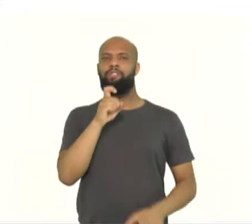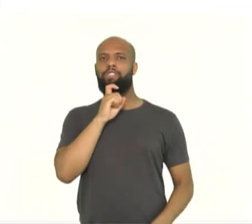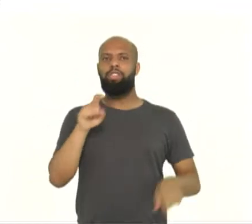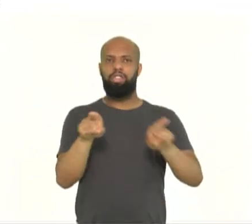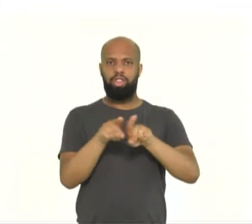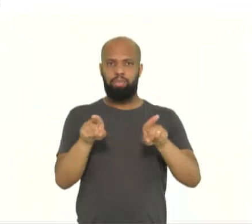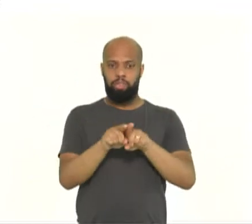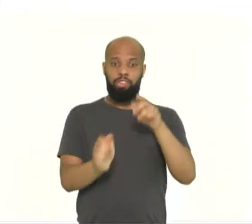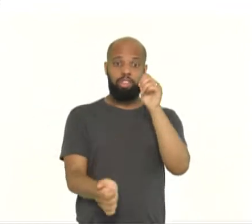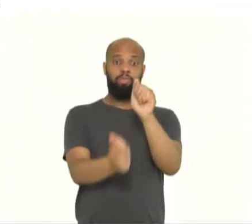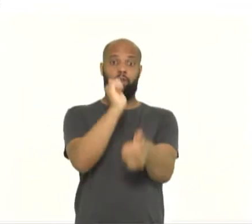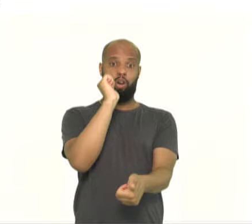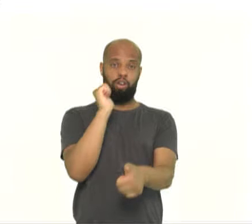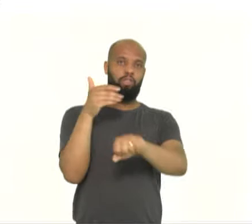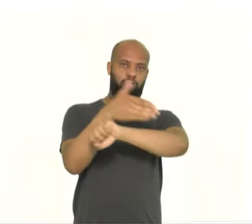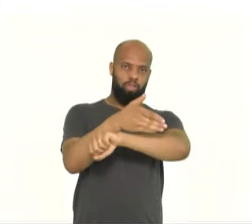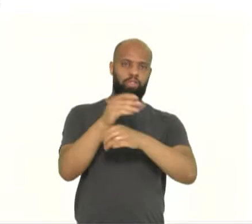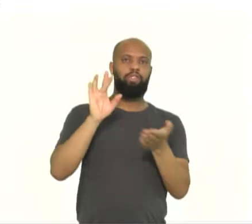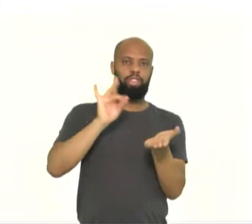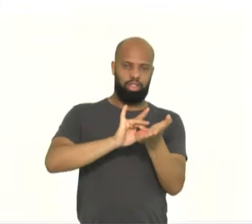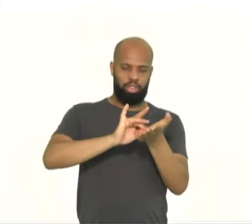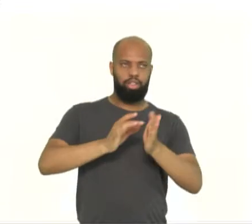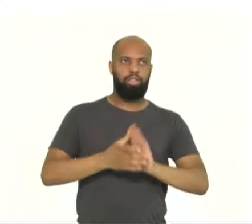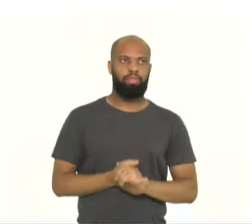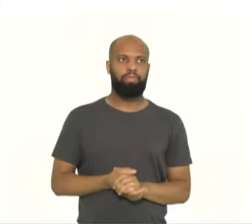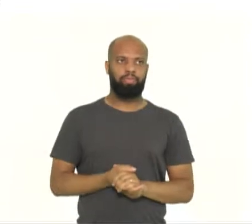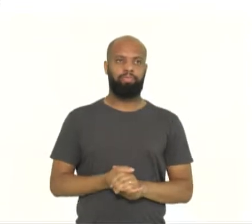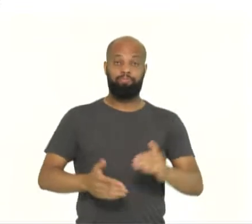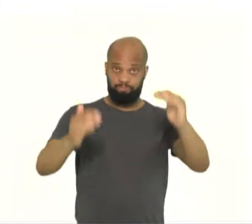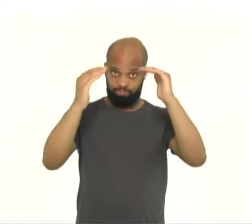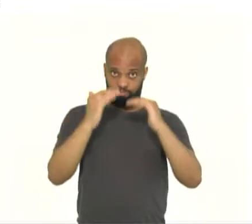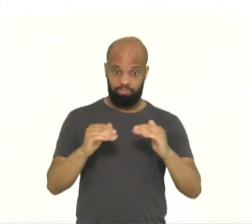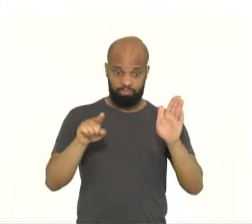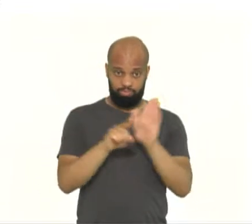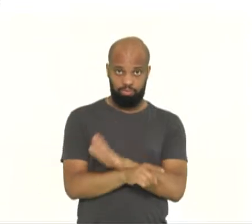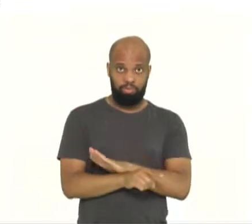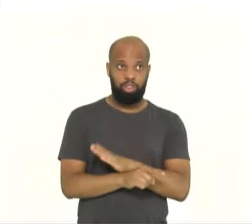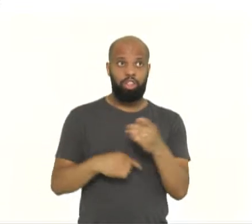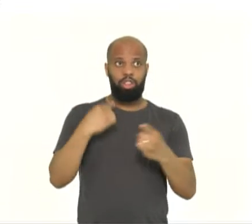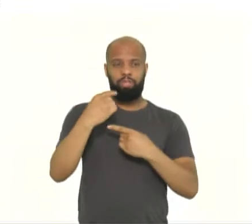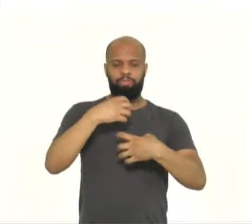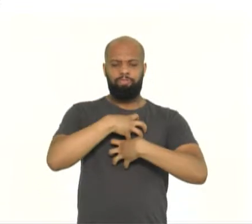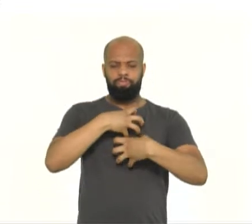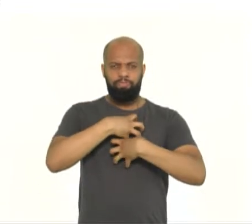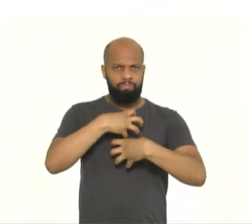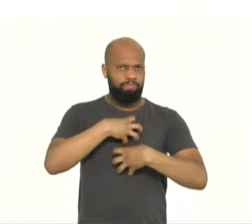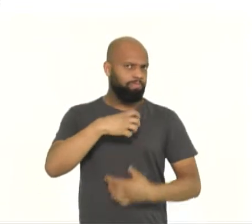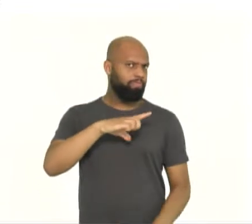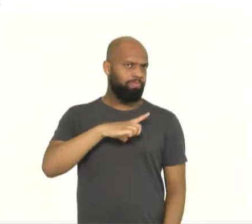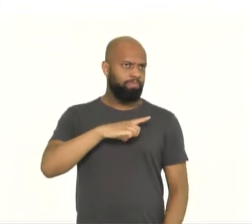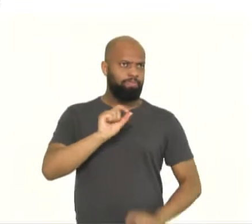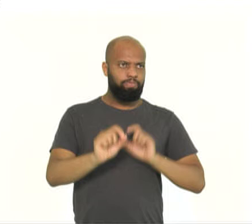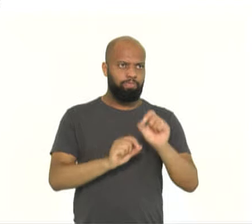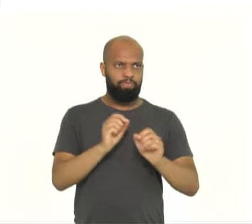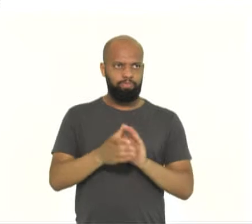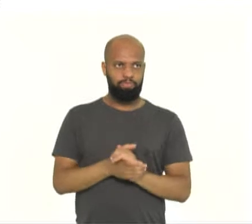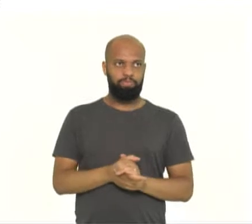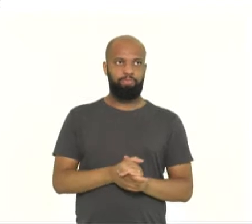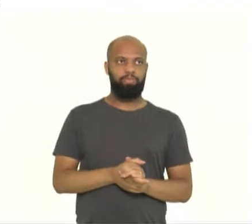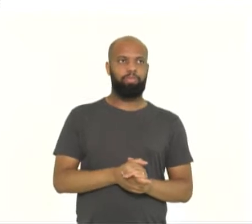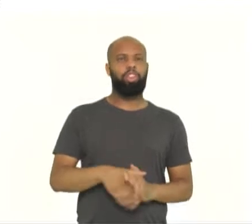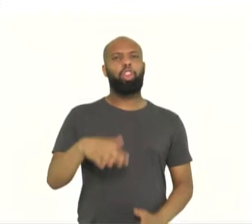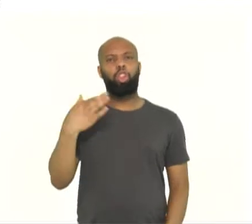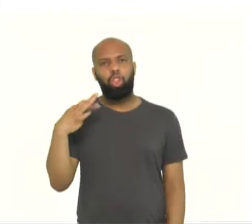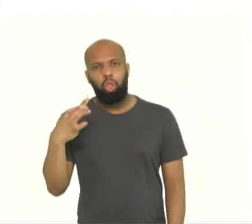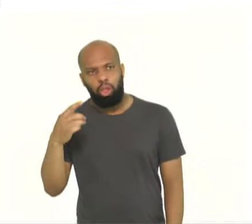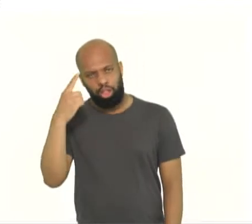praticar um esporte, ele disse lá, é verdadeiro. E quais destes sintomas ha sentido o paciente? Dolor de cabeça,